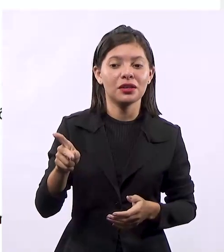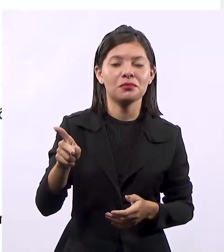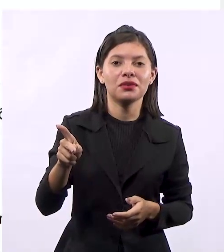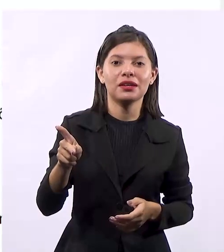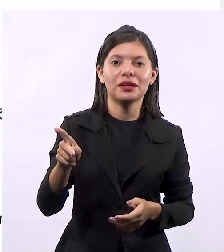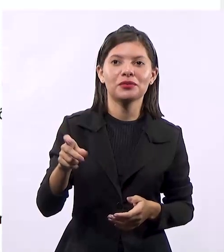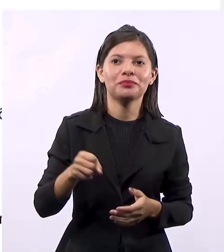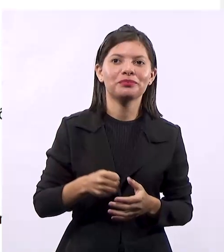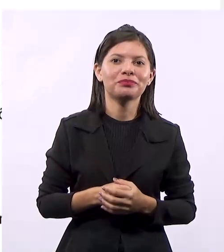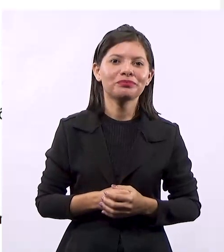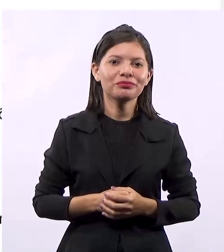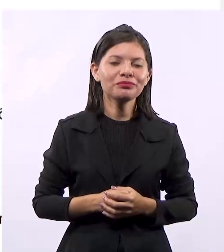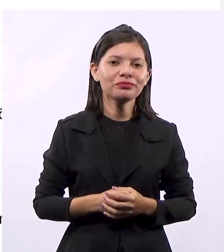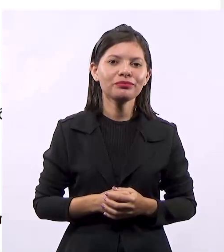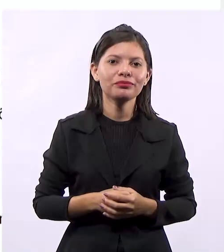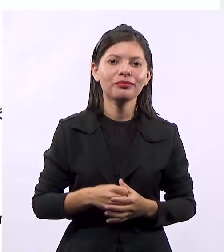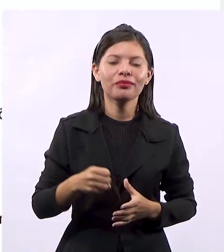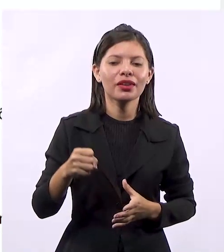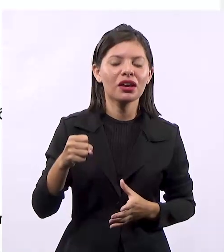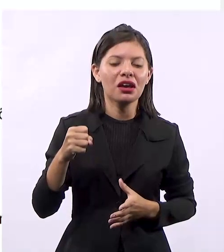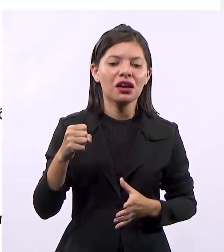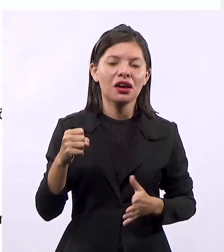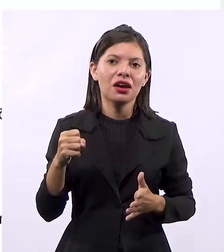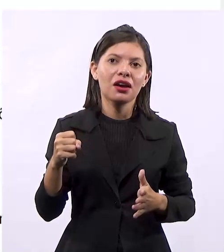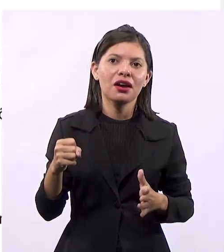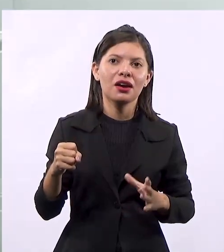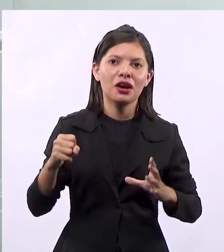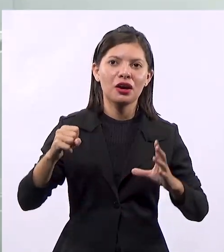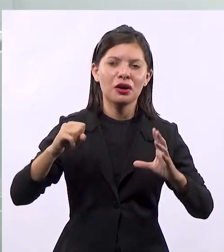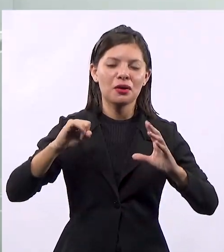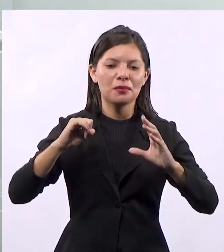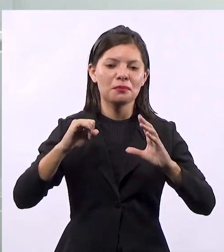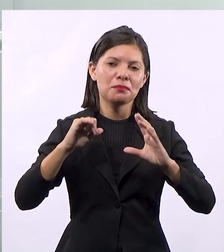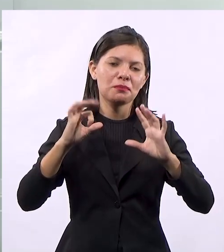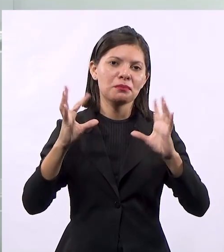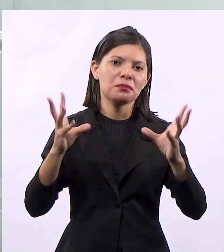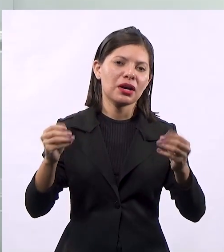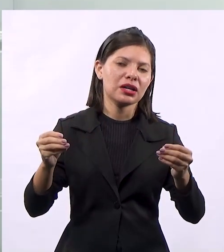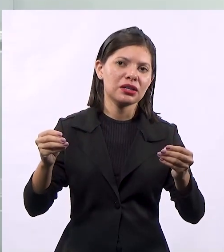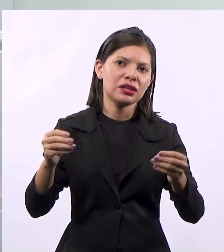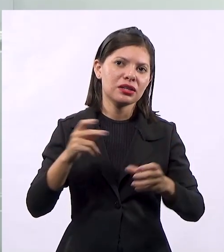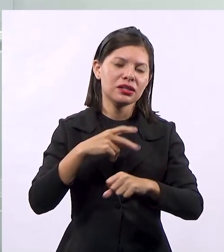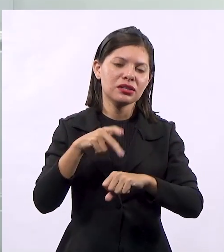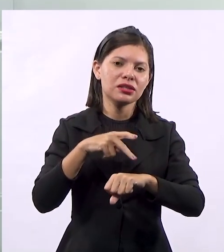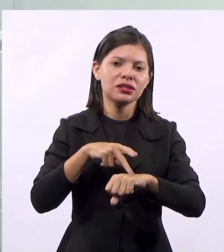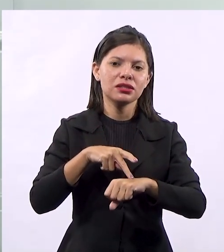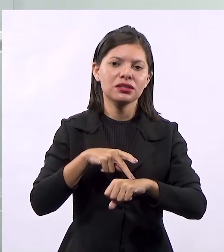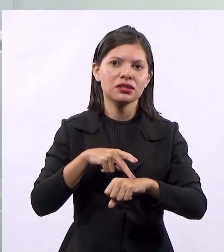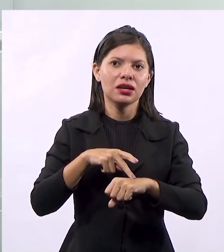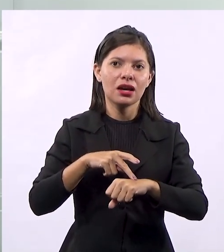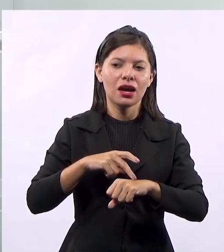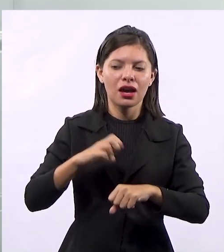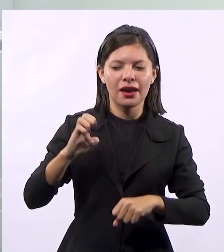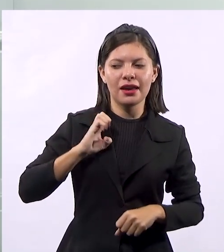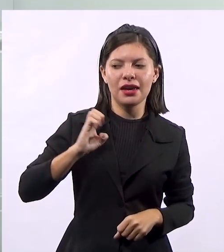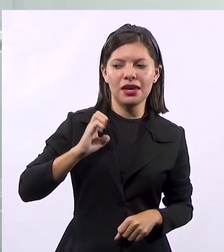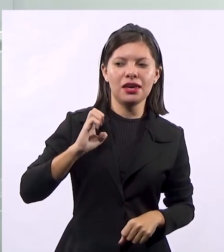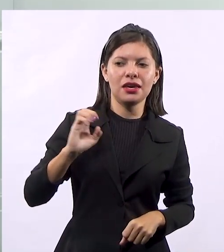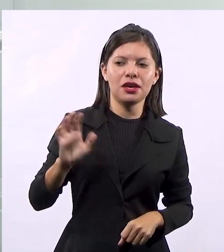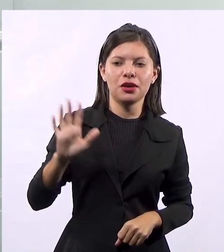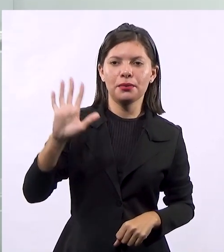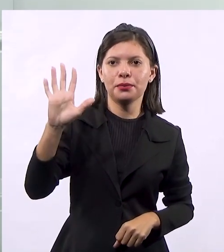noturno regular adequado às condições do educando. A grande parte dos países desenvolvidos não há